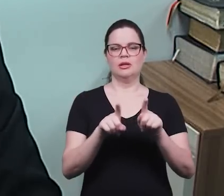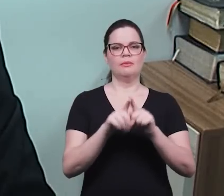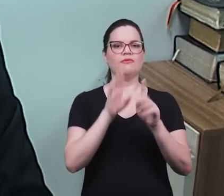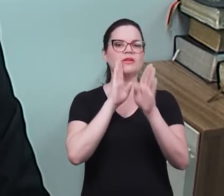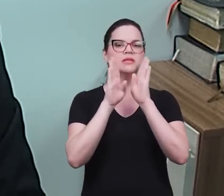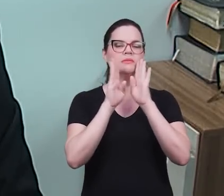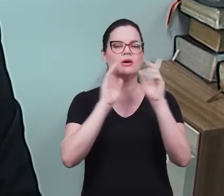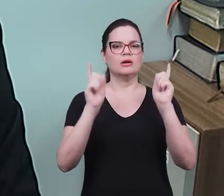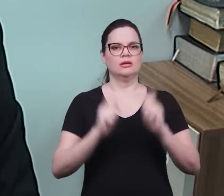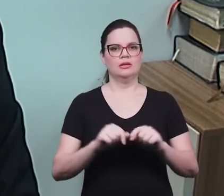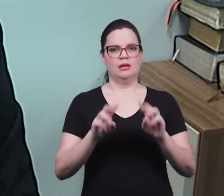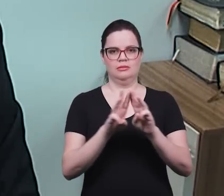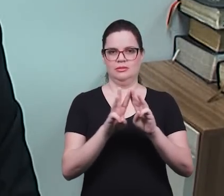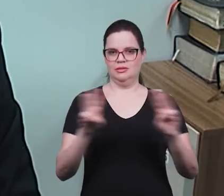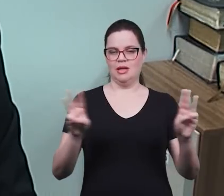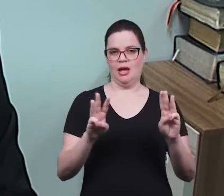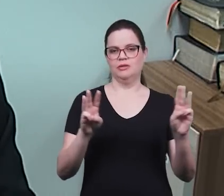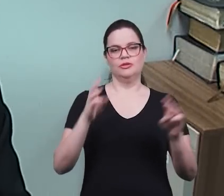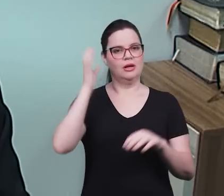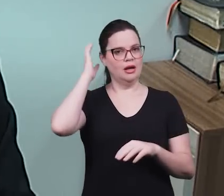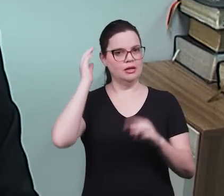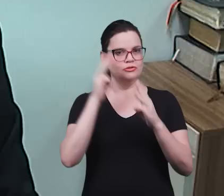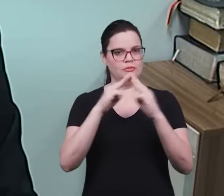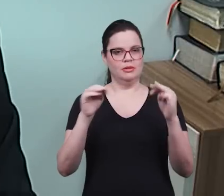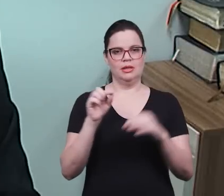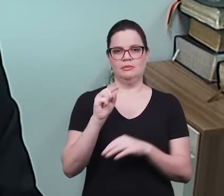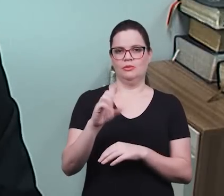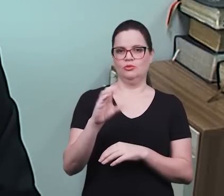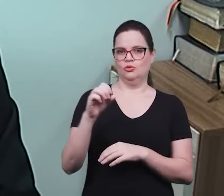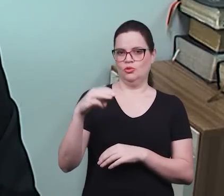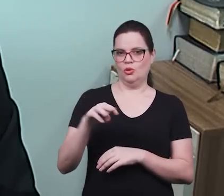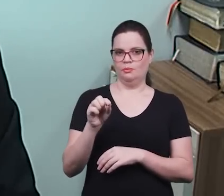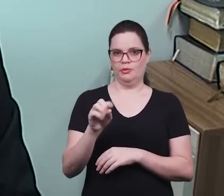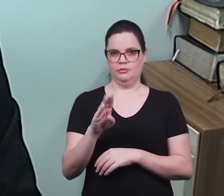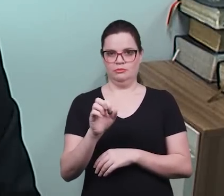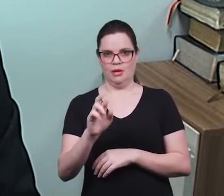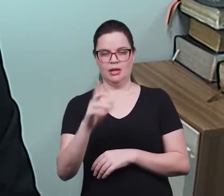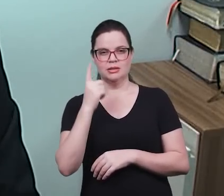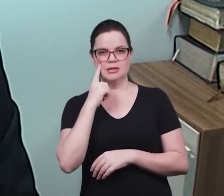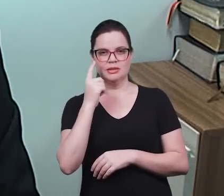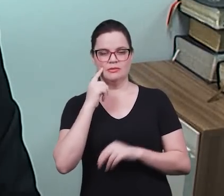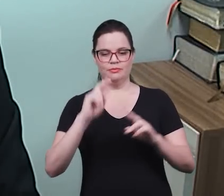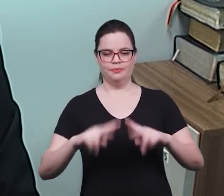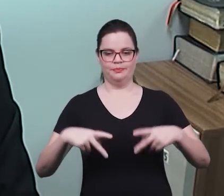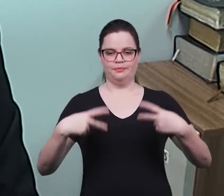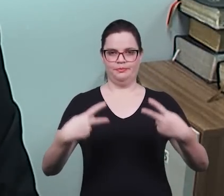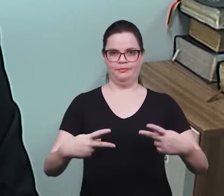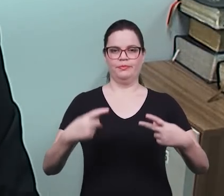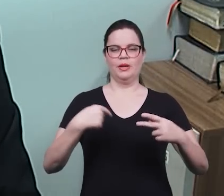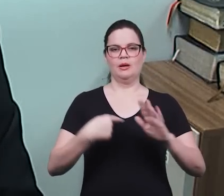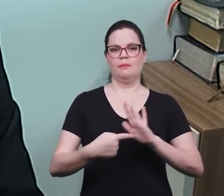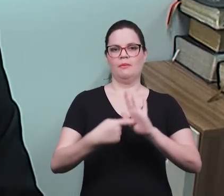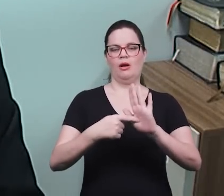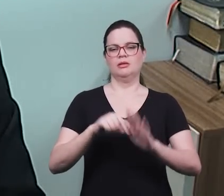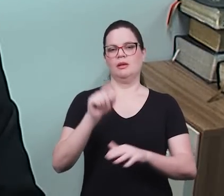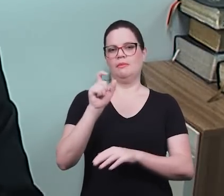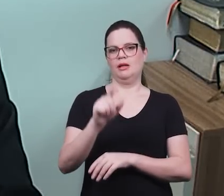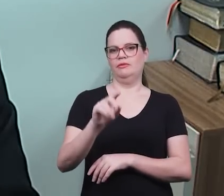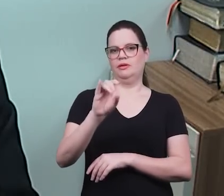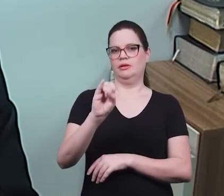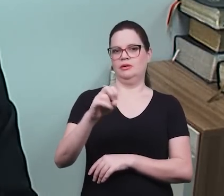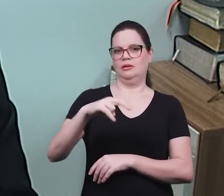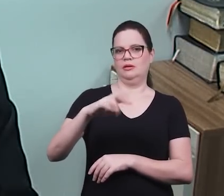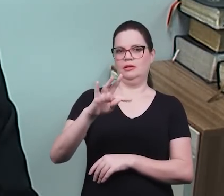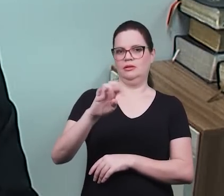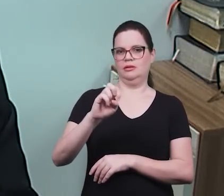site, radiomanaim.com.br, radiomanaim.com.br, clica no link Interatividade. Clicou no link, vai